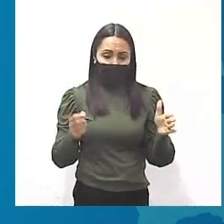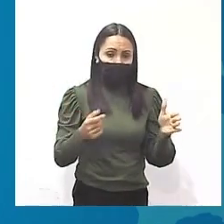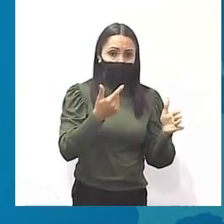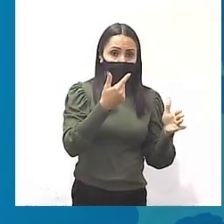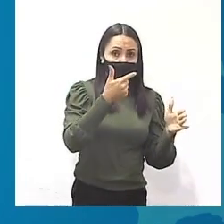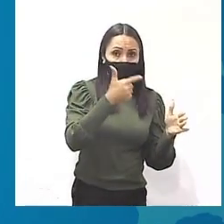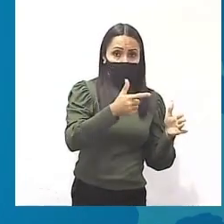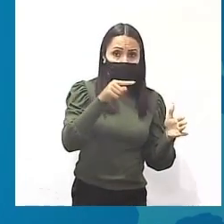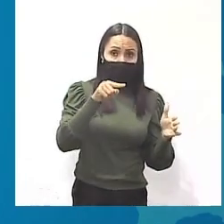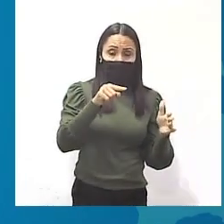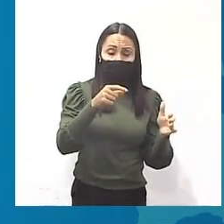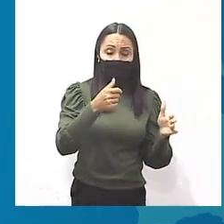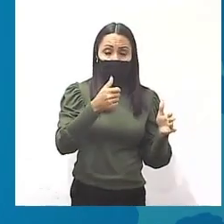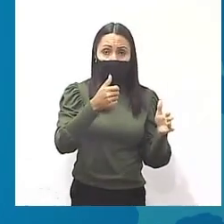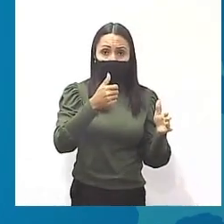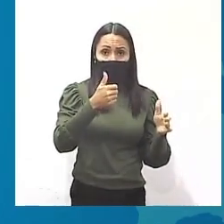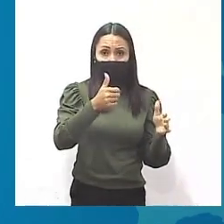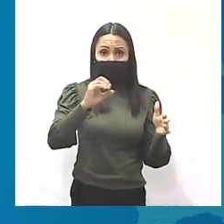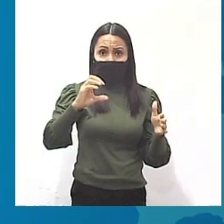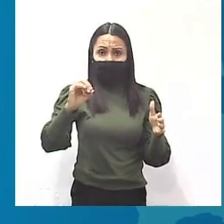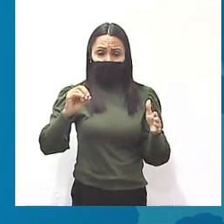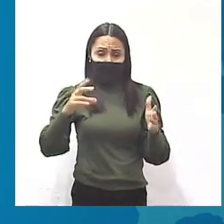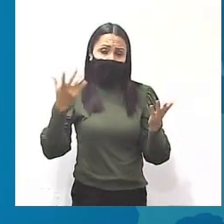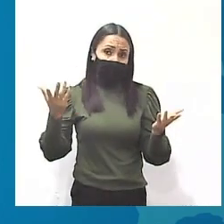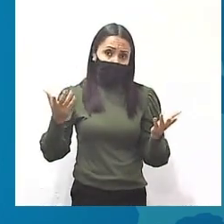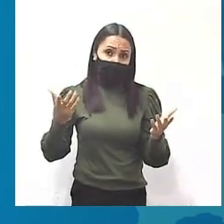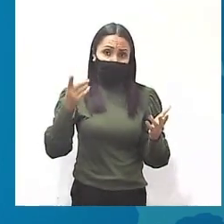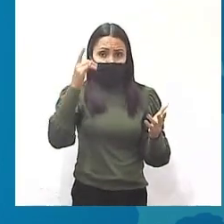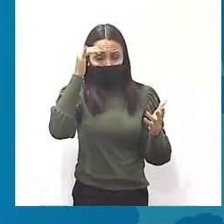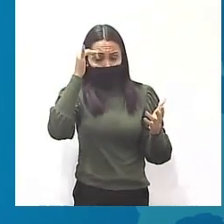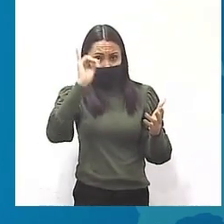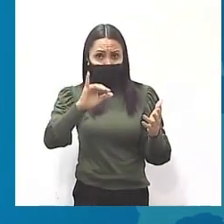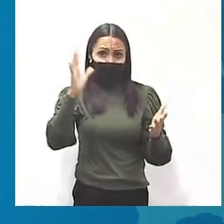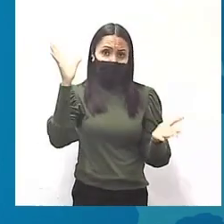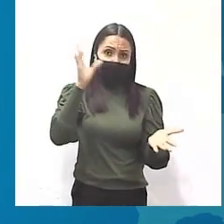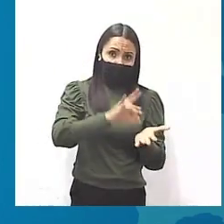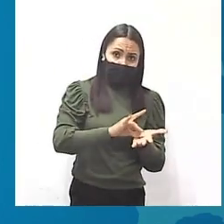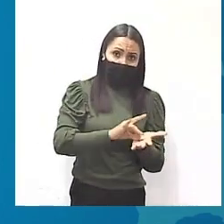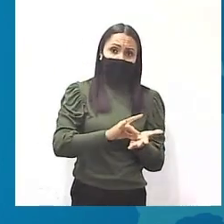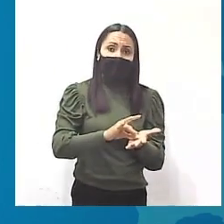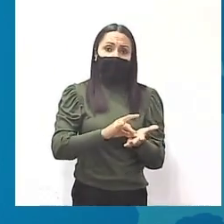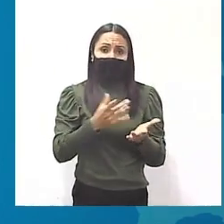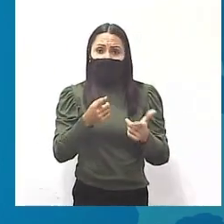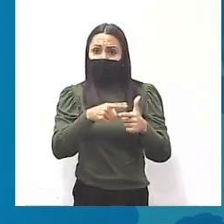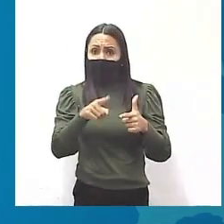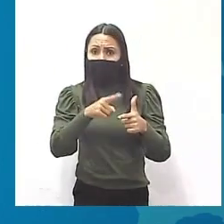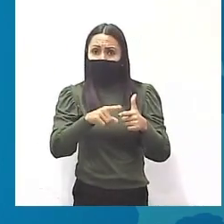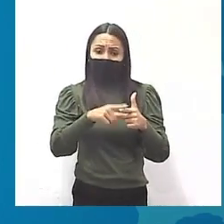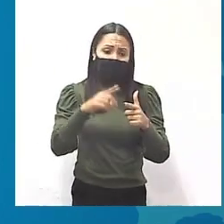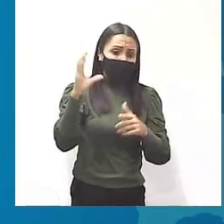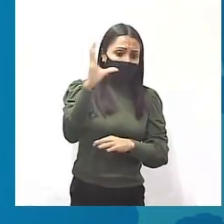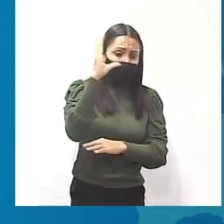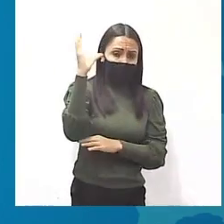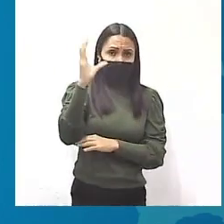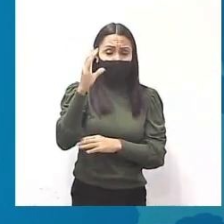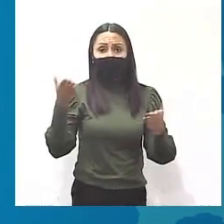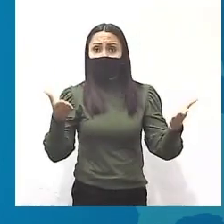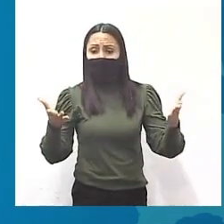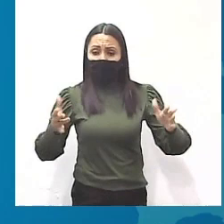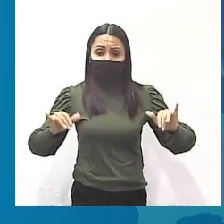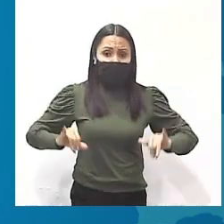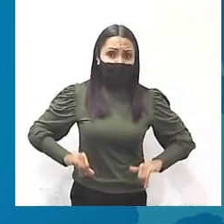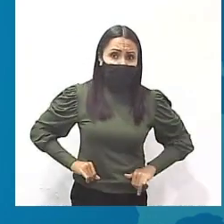2100. Isso a fim de evitar, na realidade, piores impactos climáticos. Hoje a gente já sofre